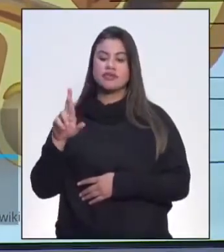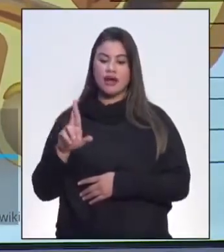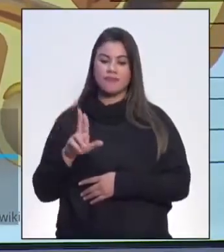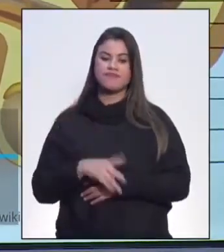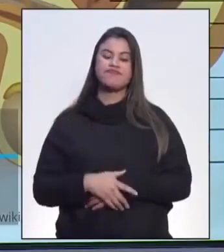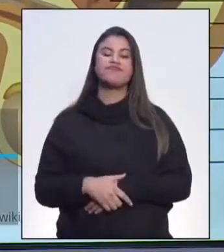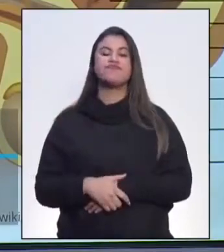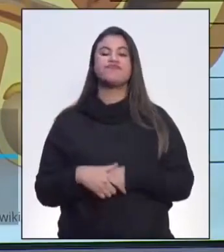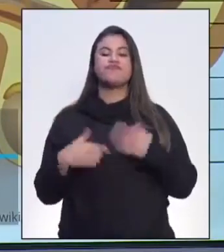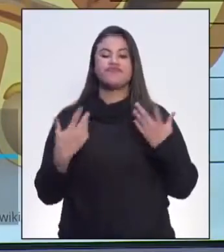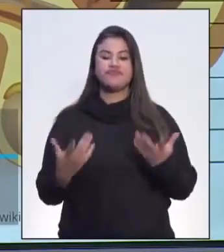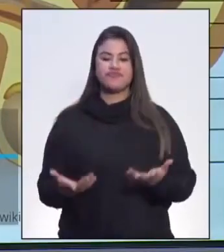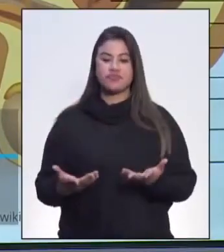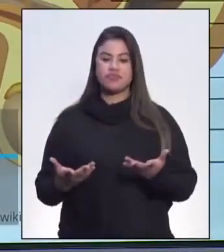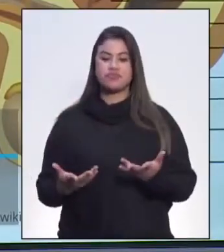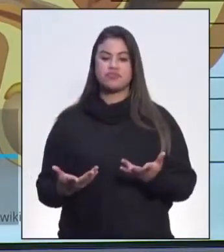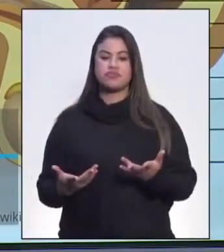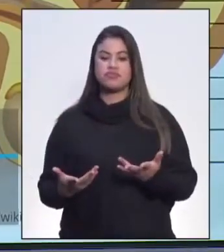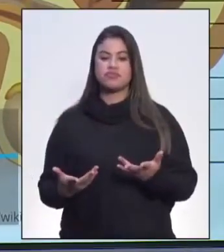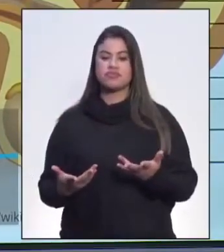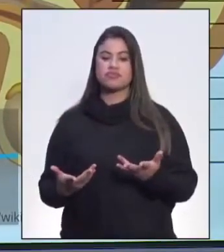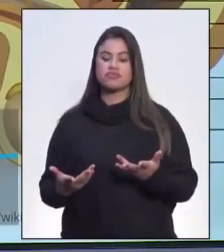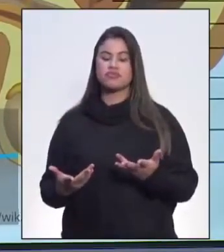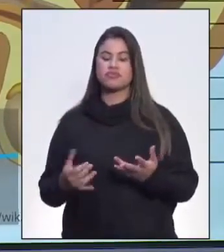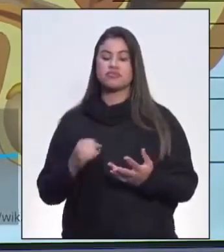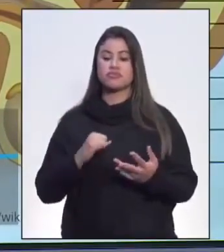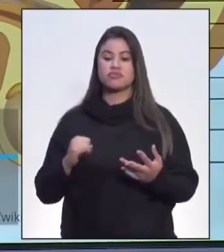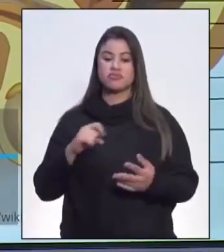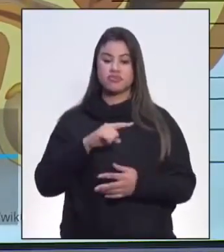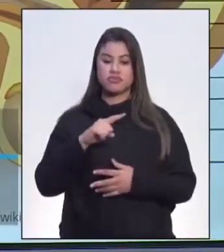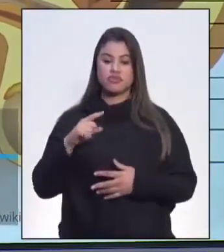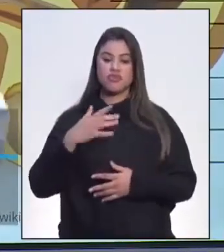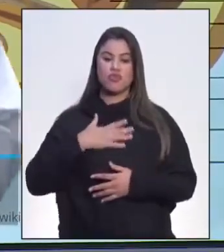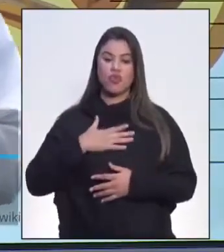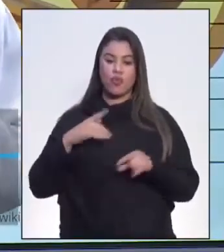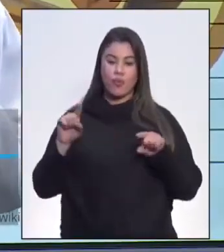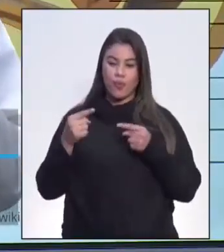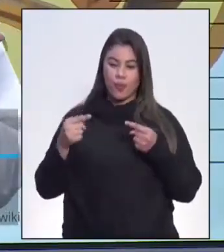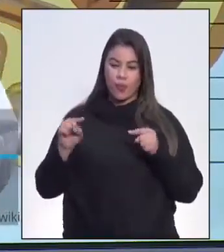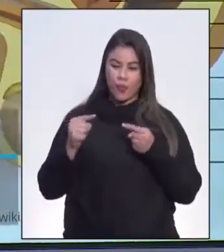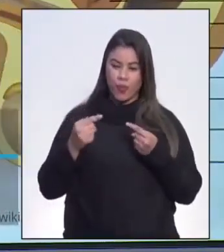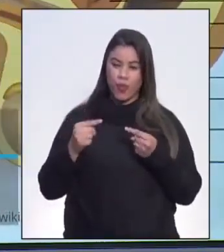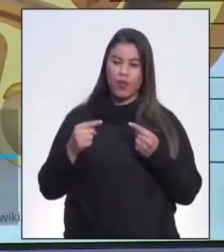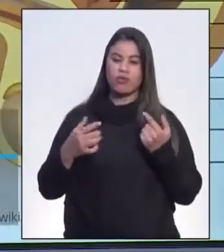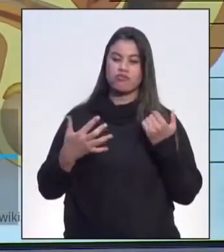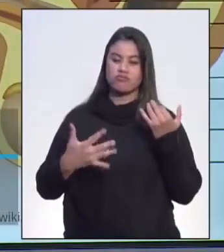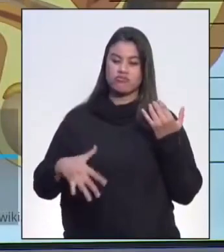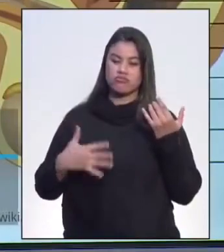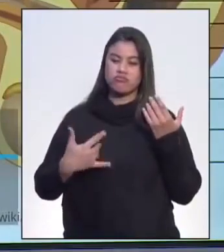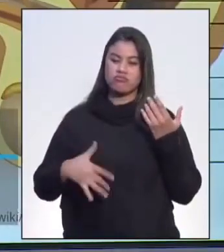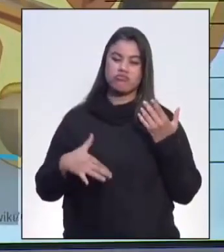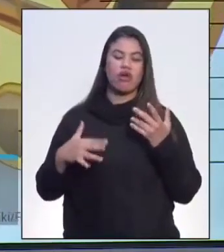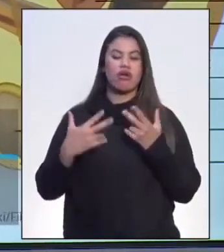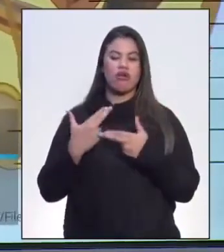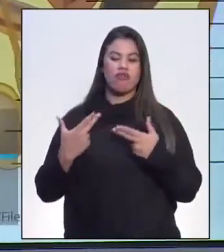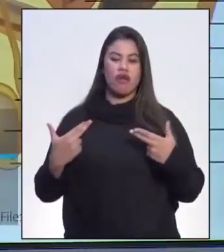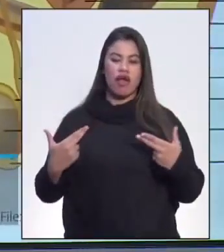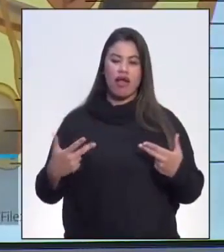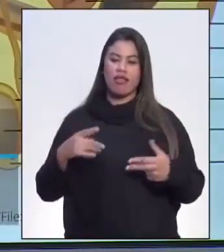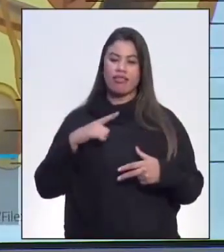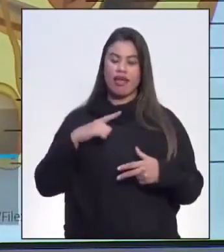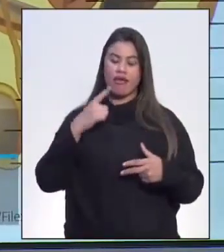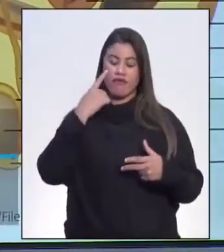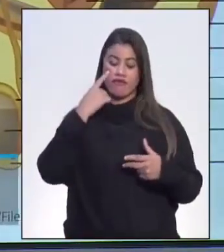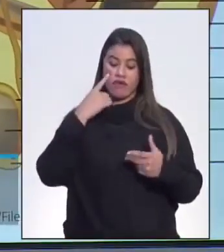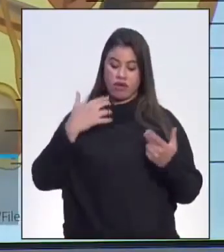engrossar. Então, esse espessamento, se você gosta de música, né? Quem tem instrumento musical em casa, por exemplo, se você pegar um violão, você vai